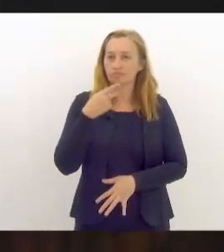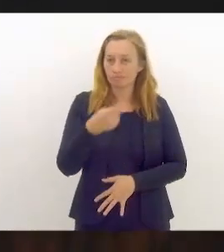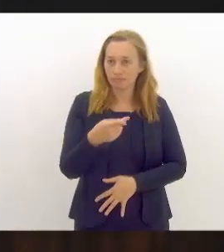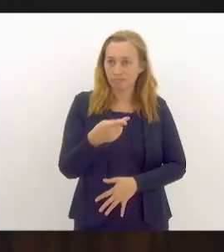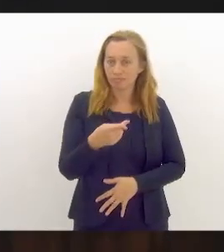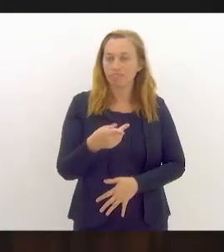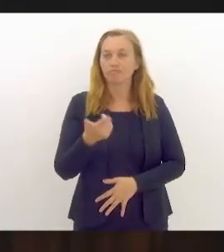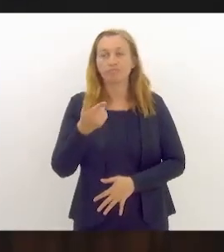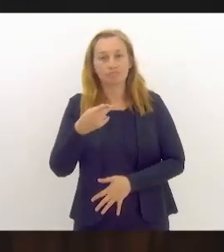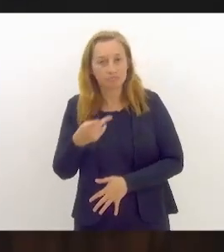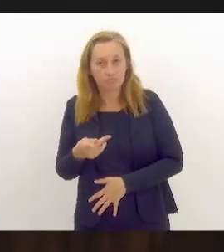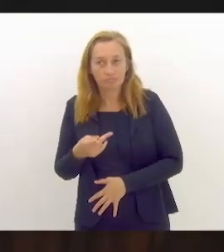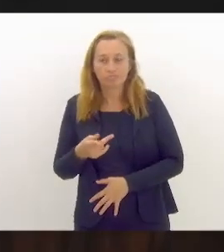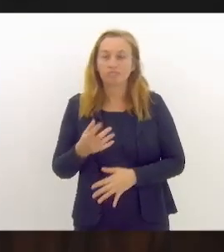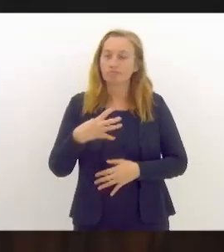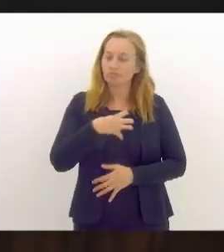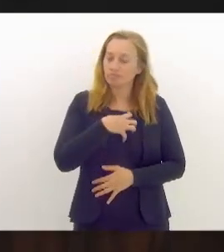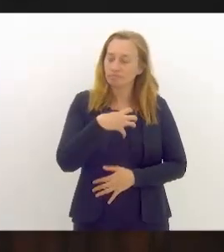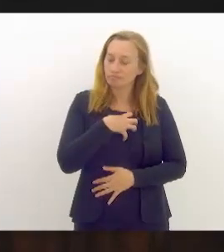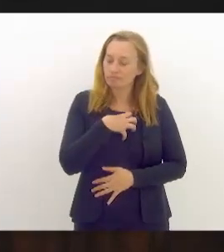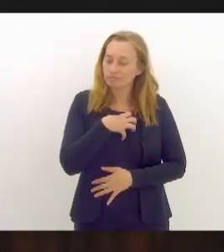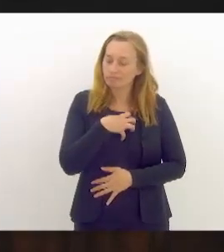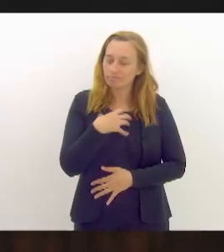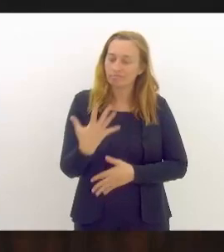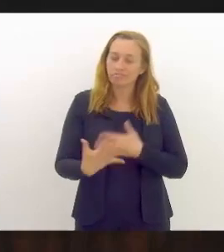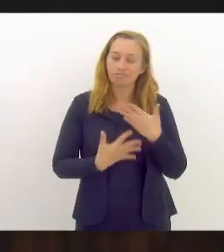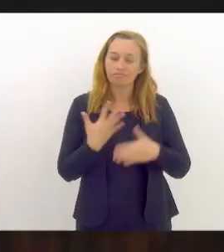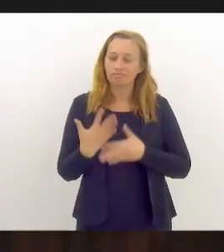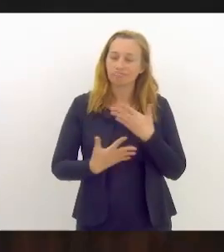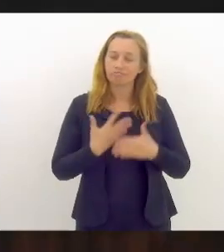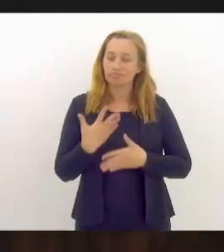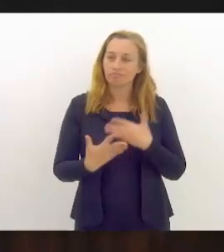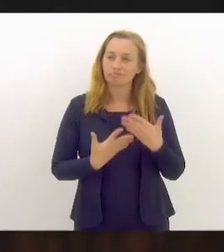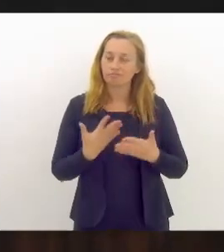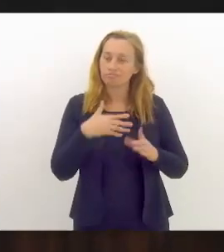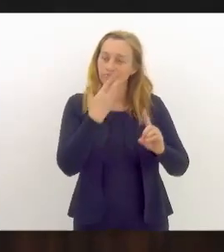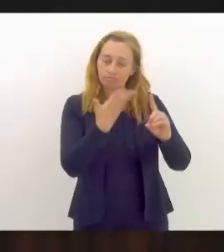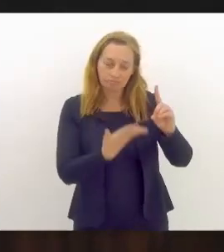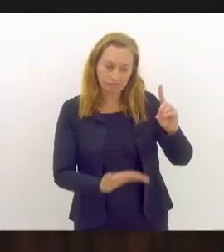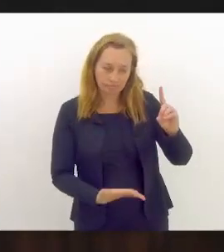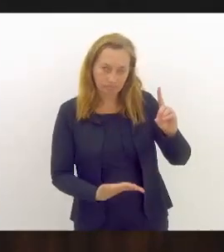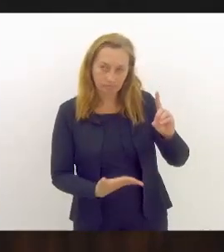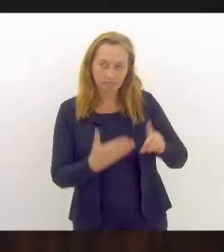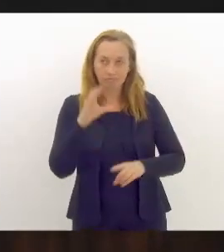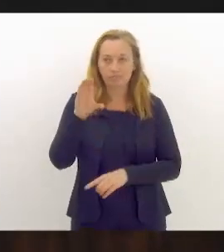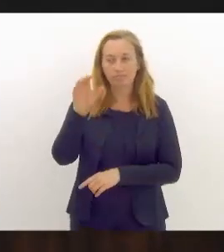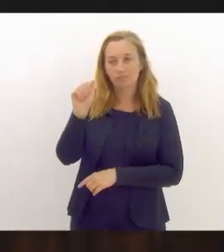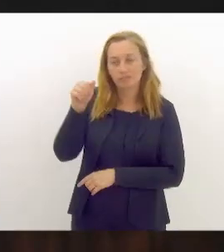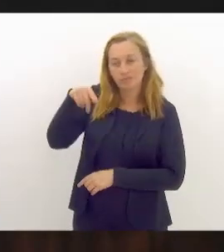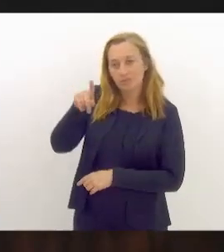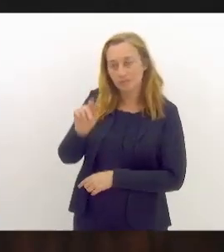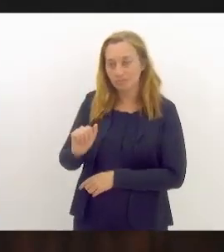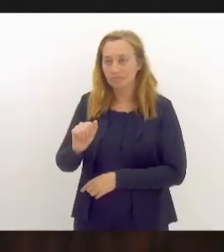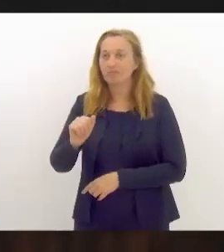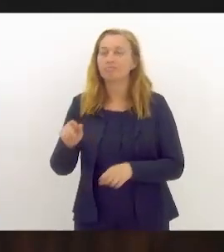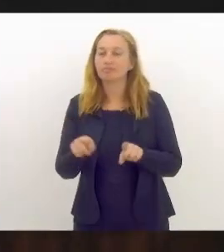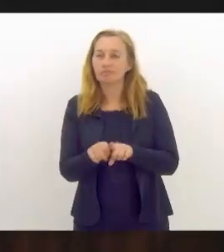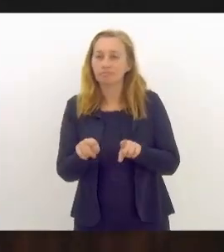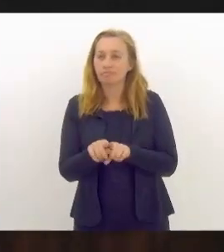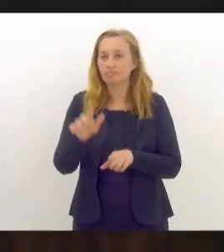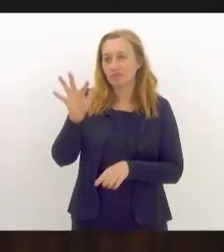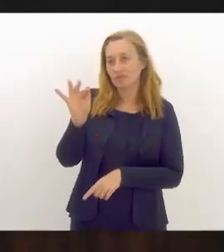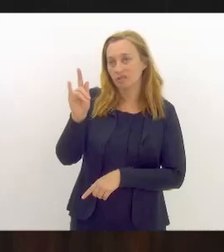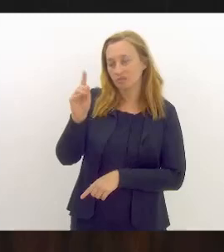fala reafirmando que nos sentimos muito honrados em homenagear Camila farani e Fábio